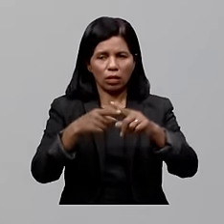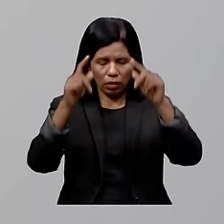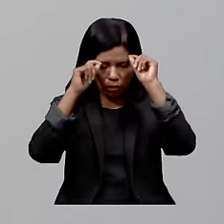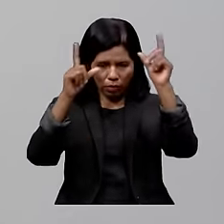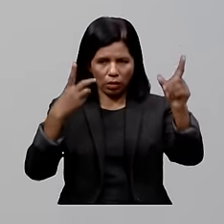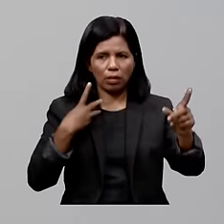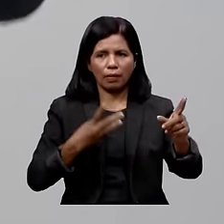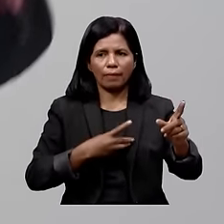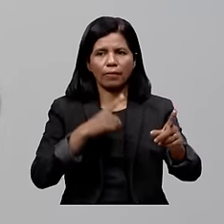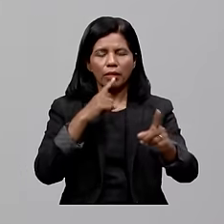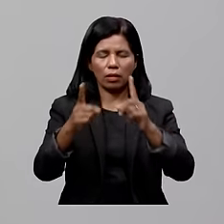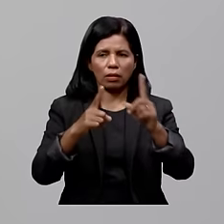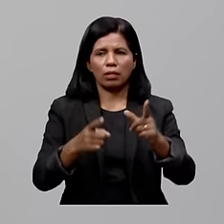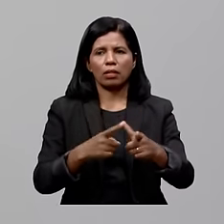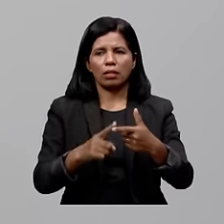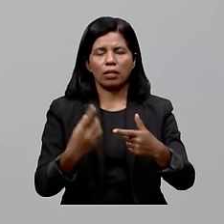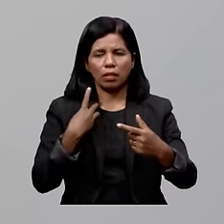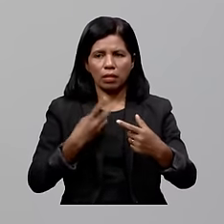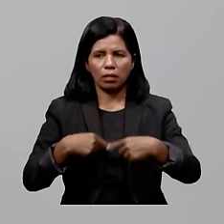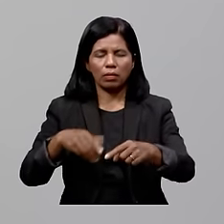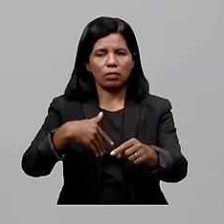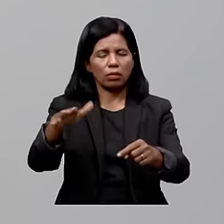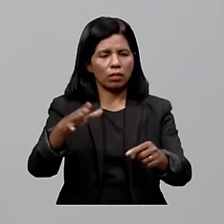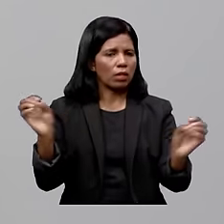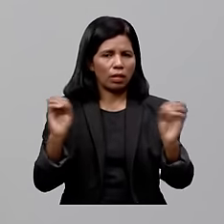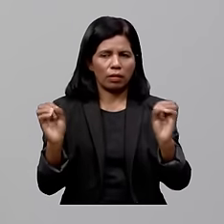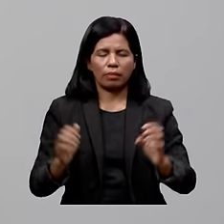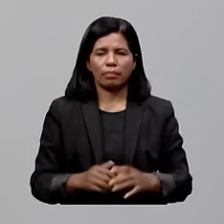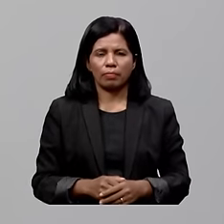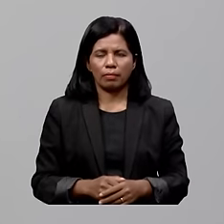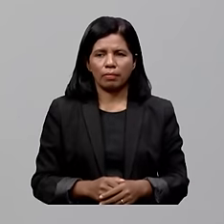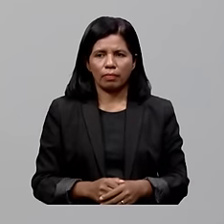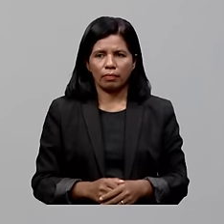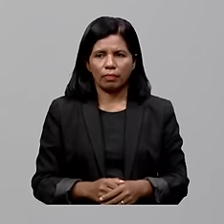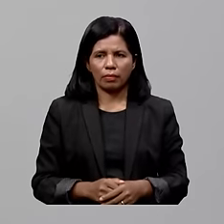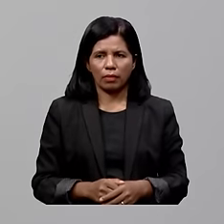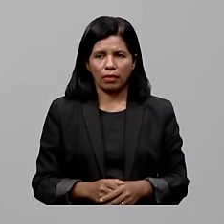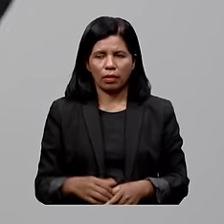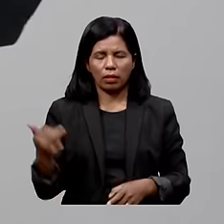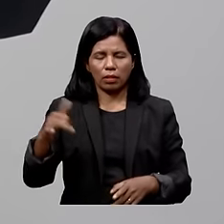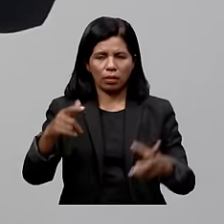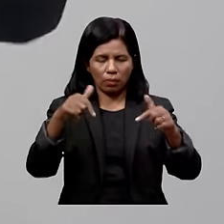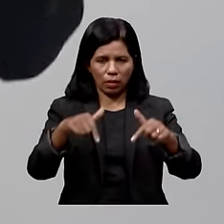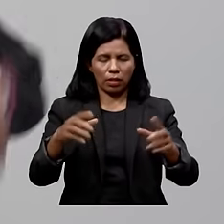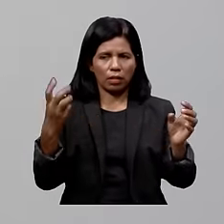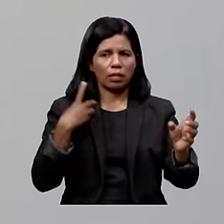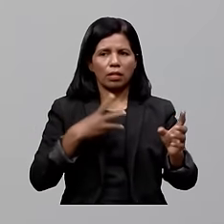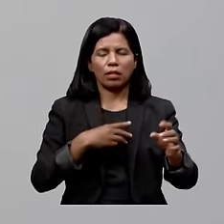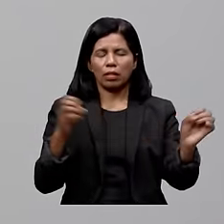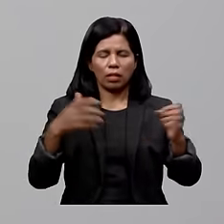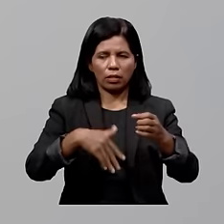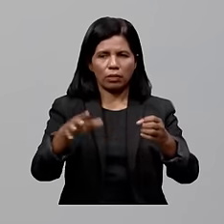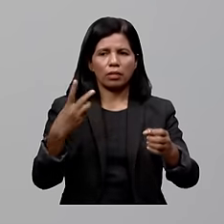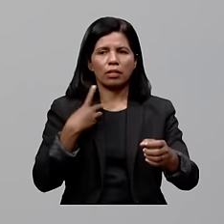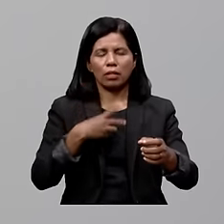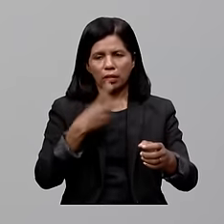bali autonomista, integracionista, mas sira dalar dunita, lá ia. Sira para que, não é? Dalar me ita malo dunita, dalar